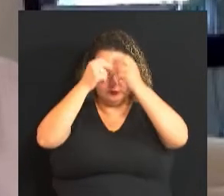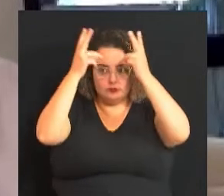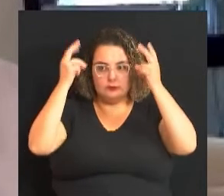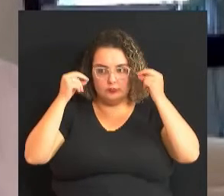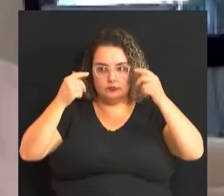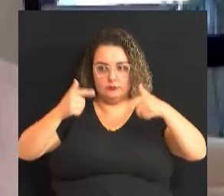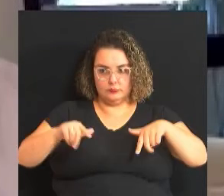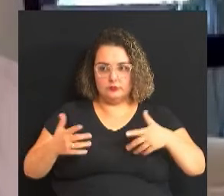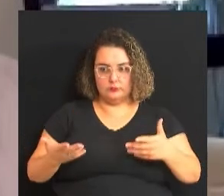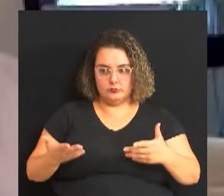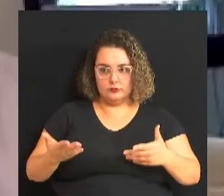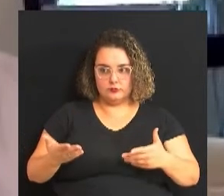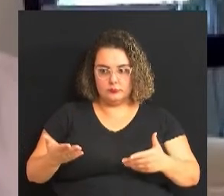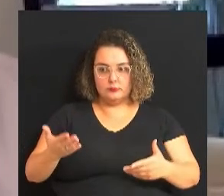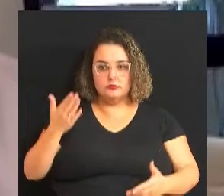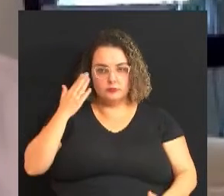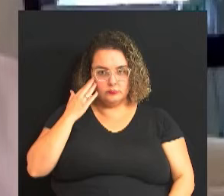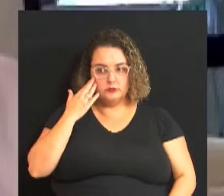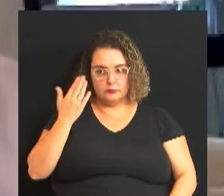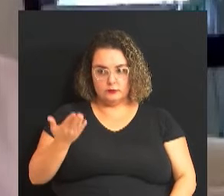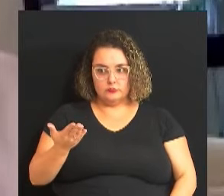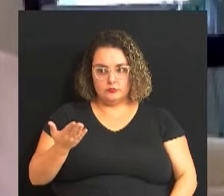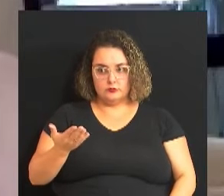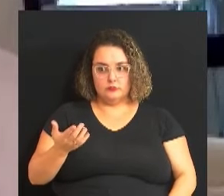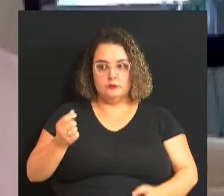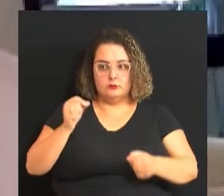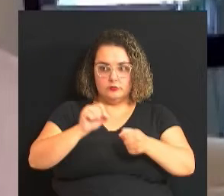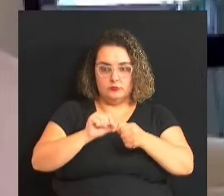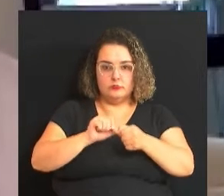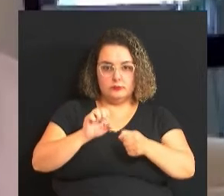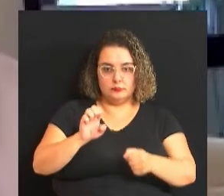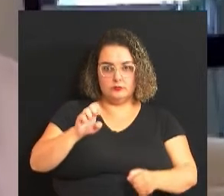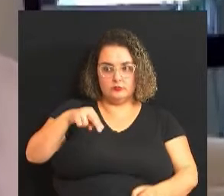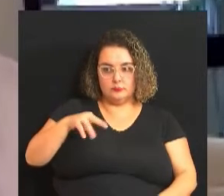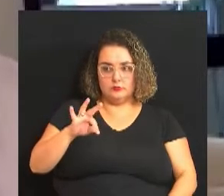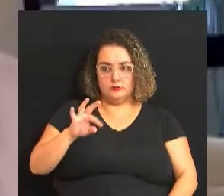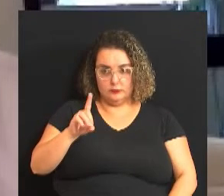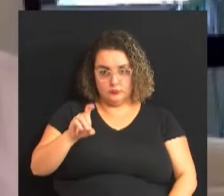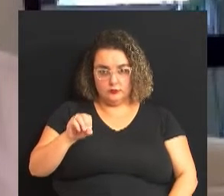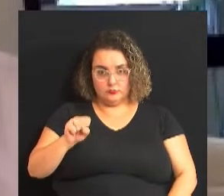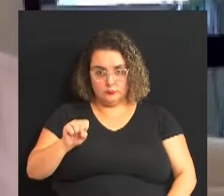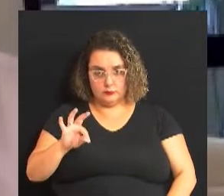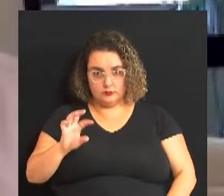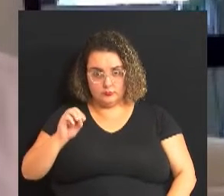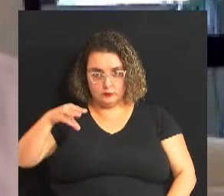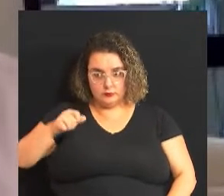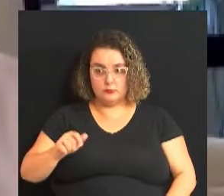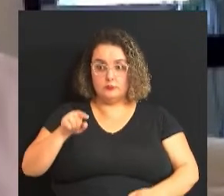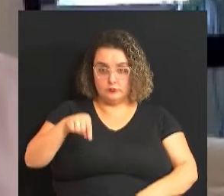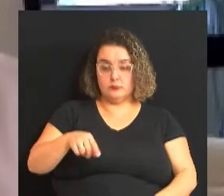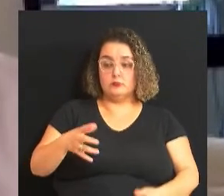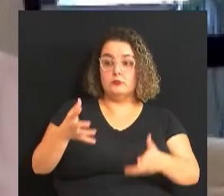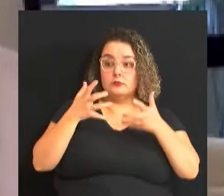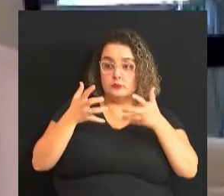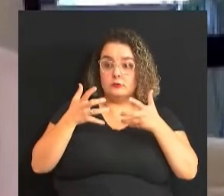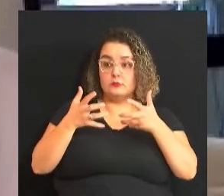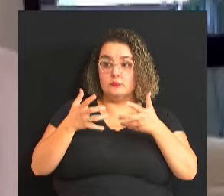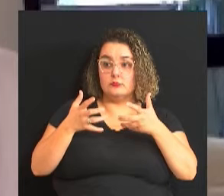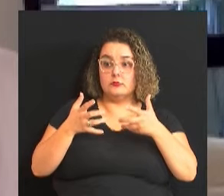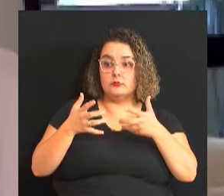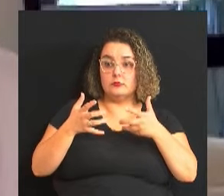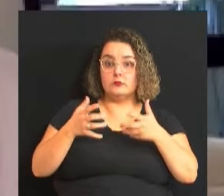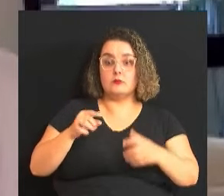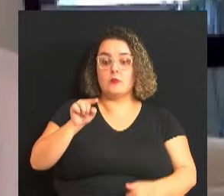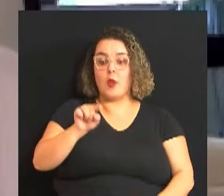que ela sabe disso. Você fala, vou fazer uma ileostomia, eu vou fazer uma colostomia em tal lugar. Eu gostaria que você fizesse uma marcação